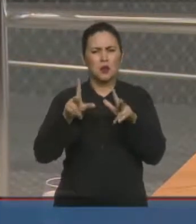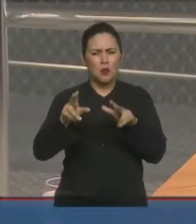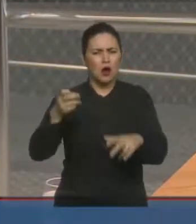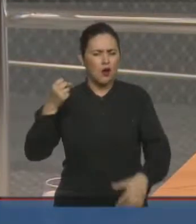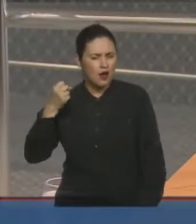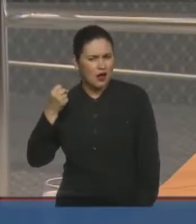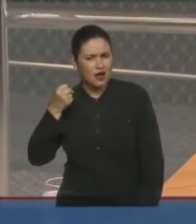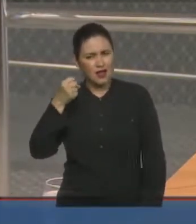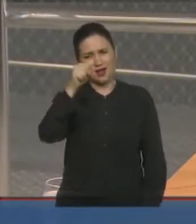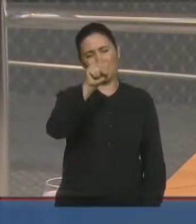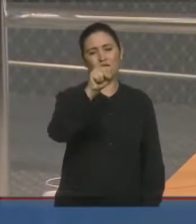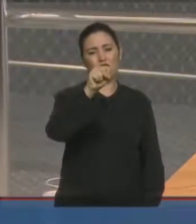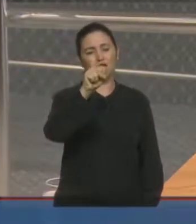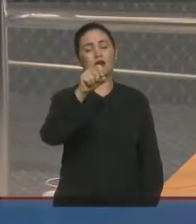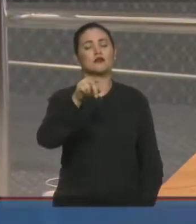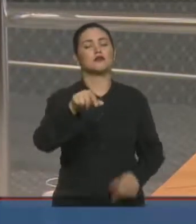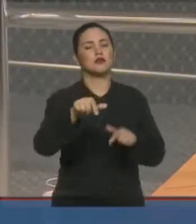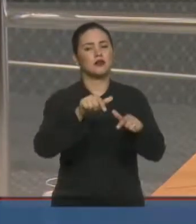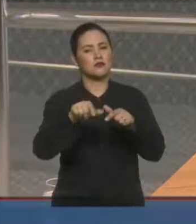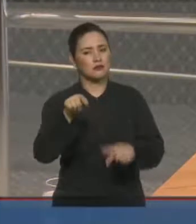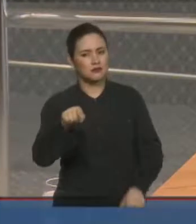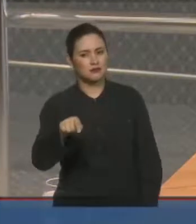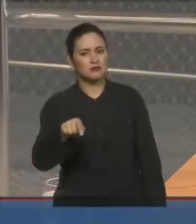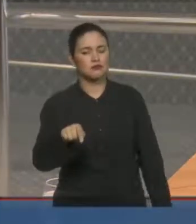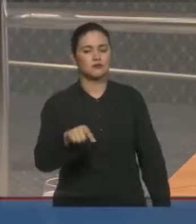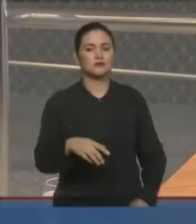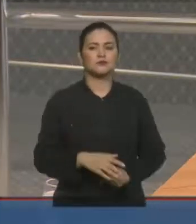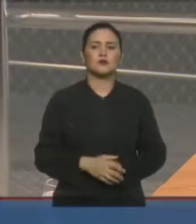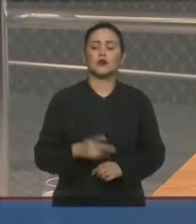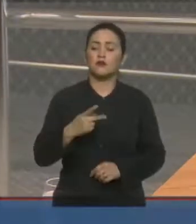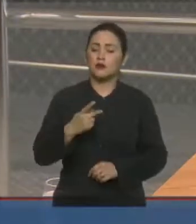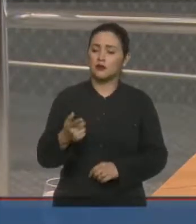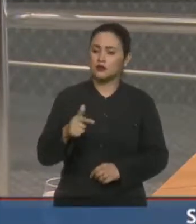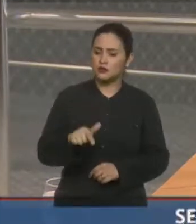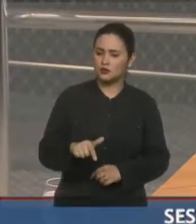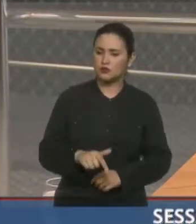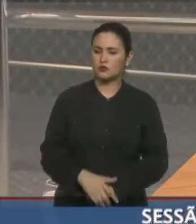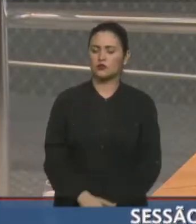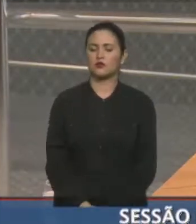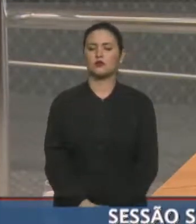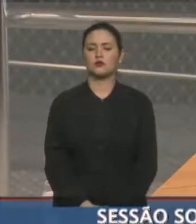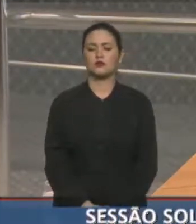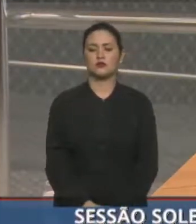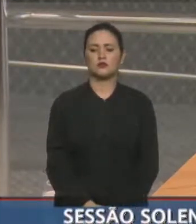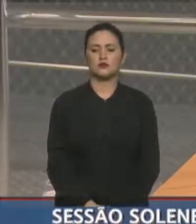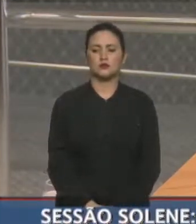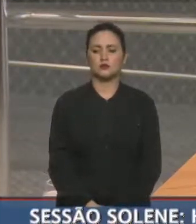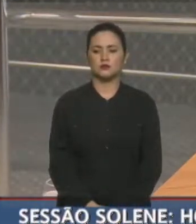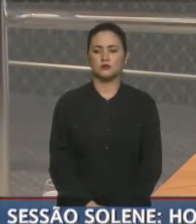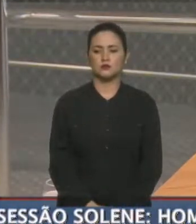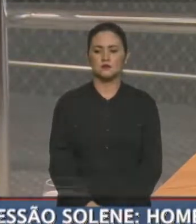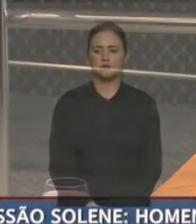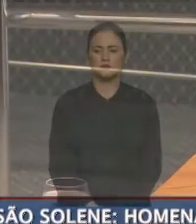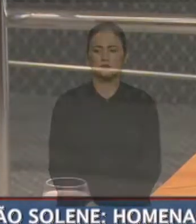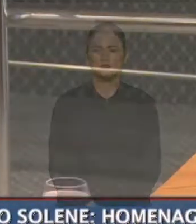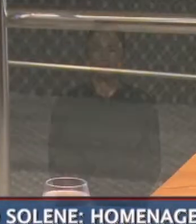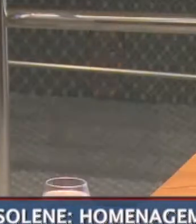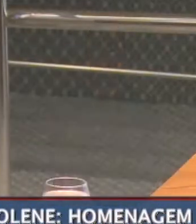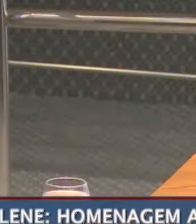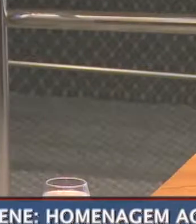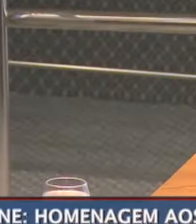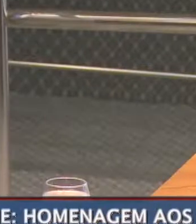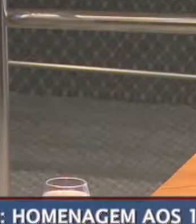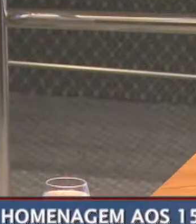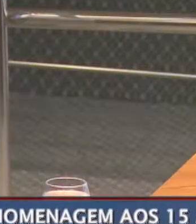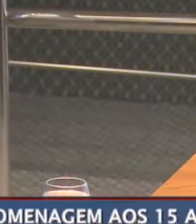estão. Mas é eu volto a insistir, é um reconhecimento de que a dignidade da criança e do